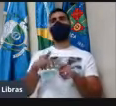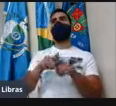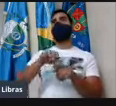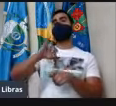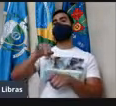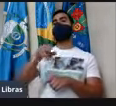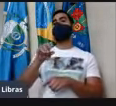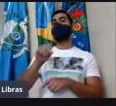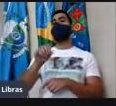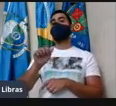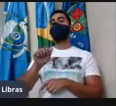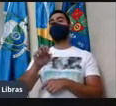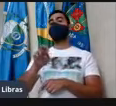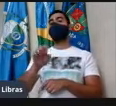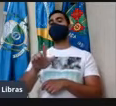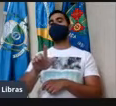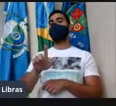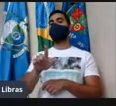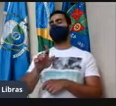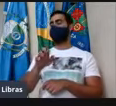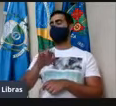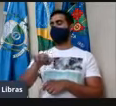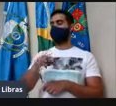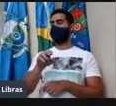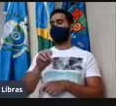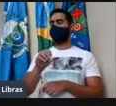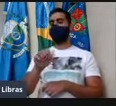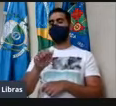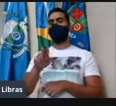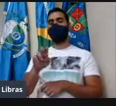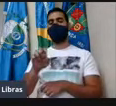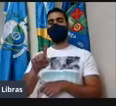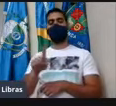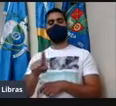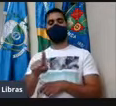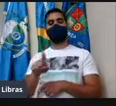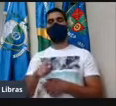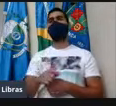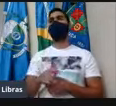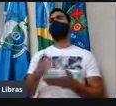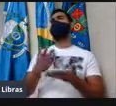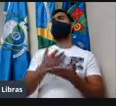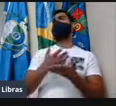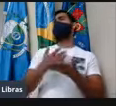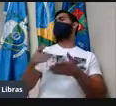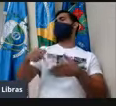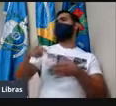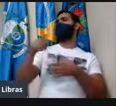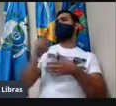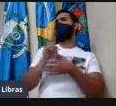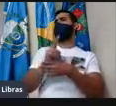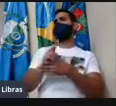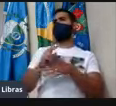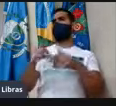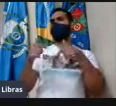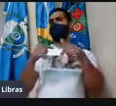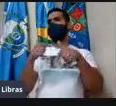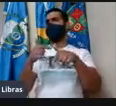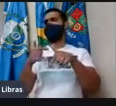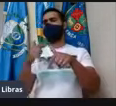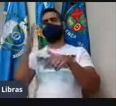Juarez. Juarez, quando esse prévio em Valença começou na nossa cidade, você foi o que trabalhou, se eu não me engano,